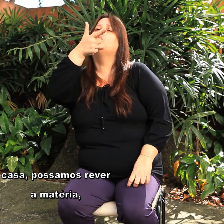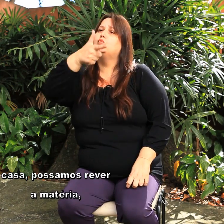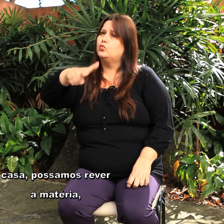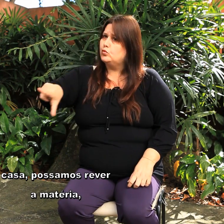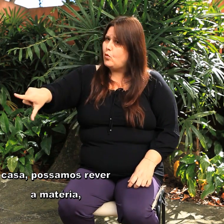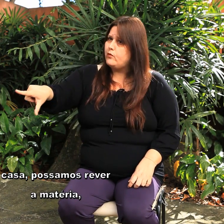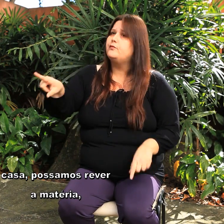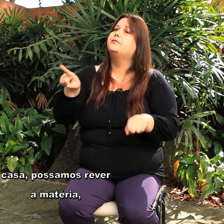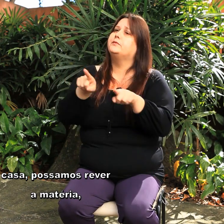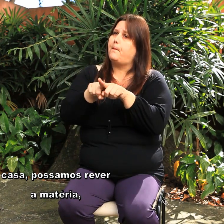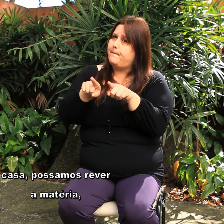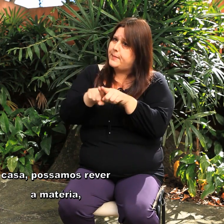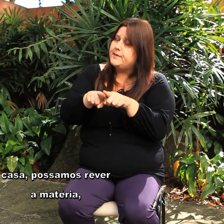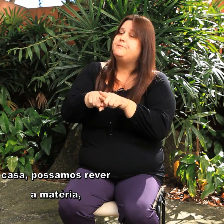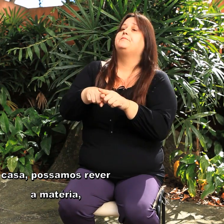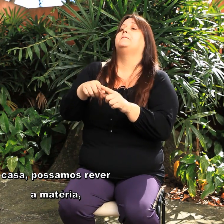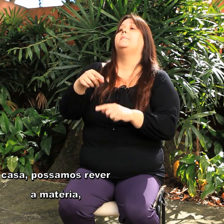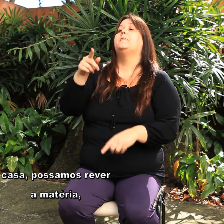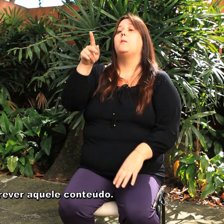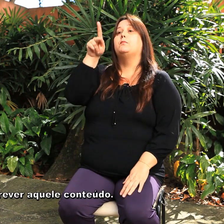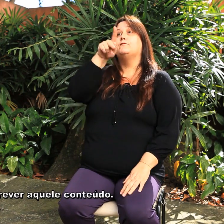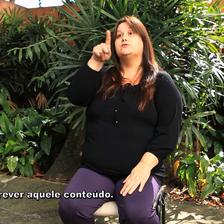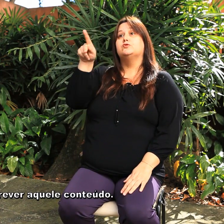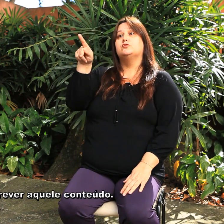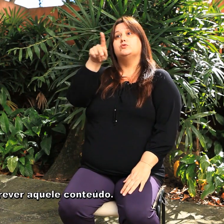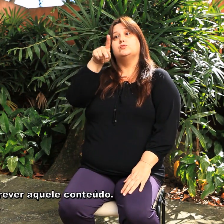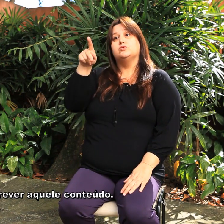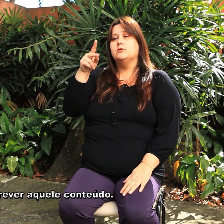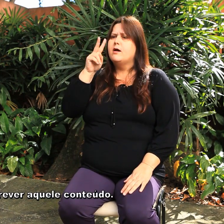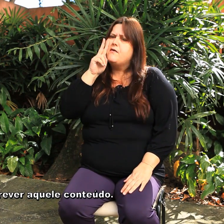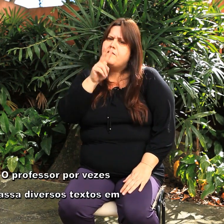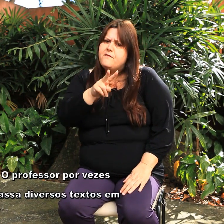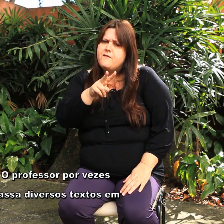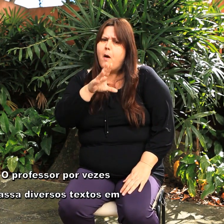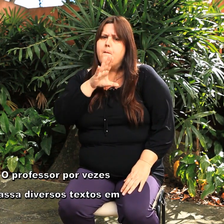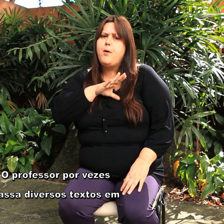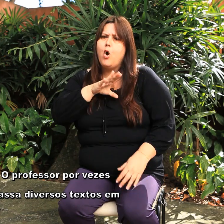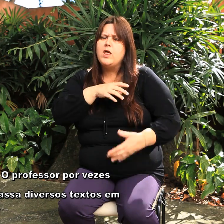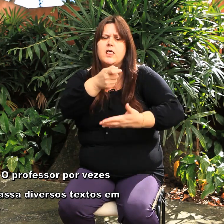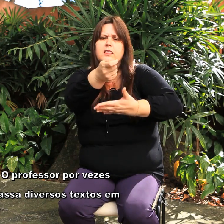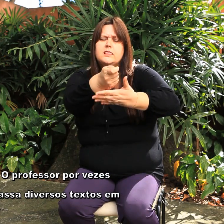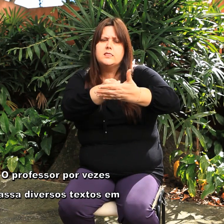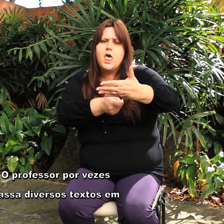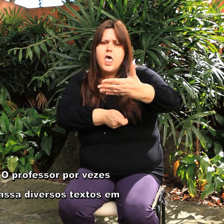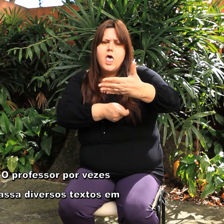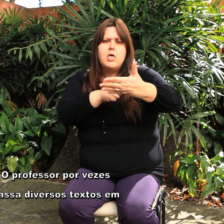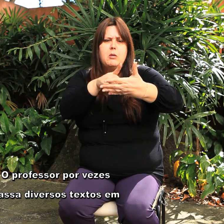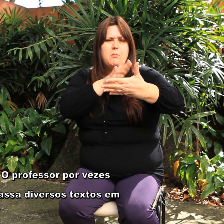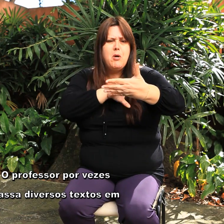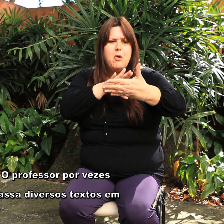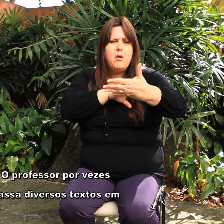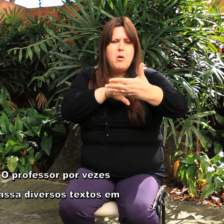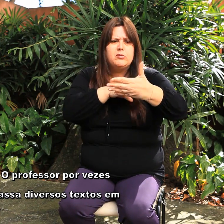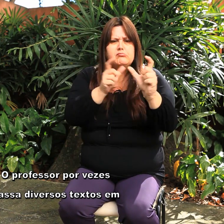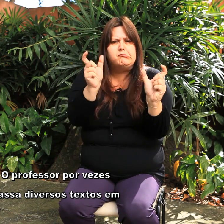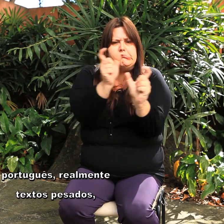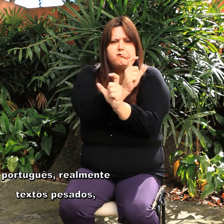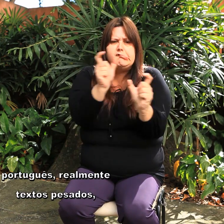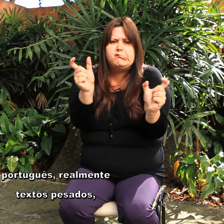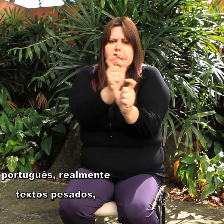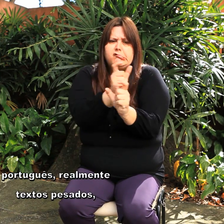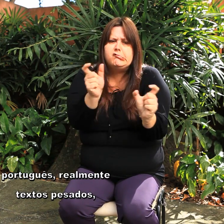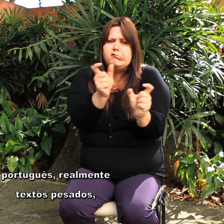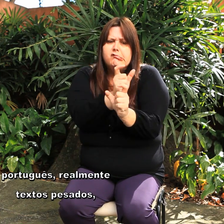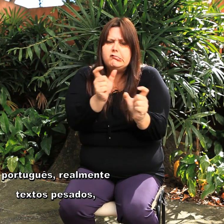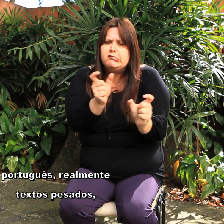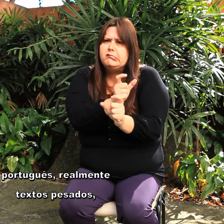em casa, possamos rever a matéria, rever aquele conteúdo. O professor, por vezes, passa diversos textos em